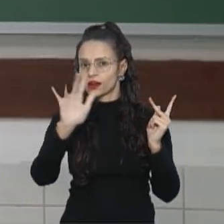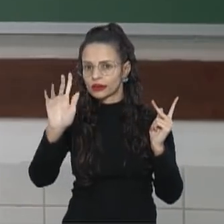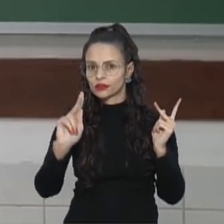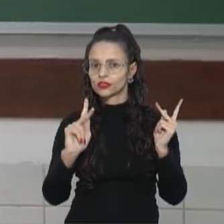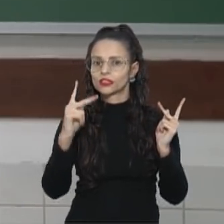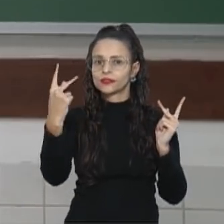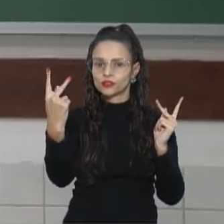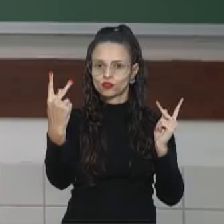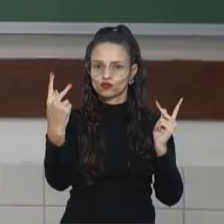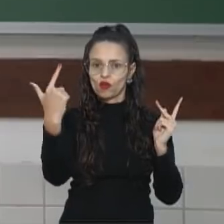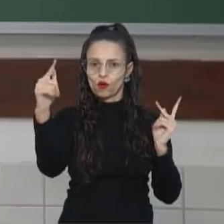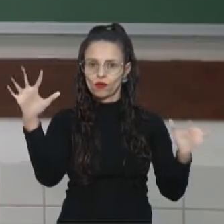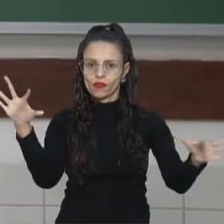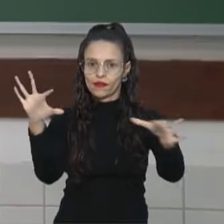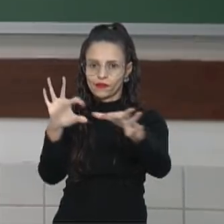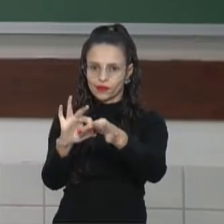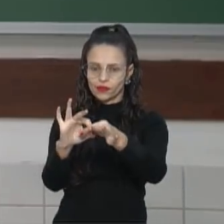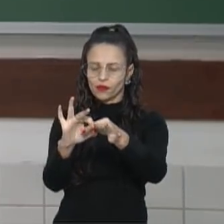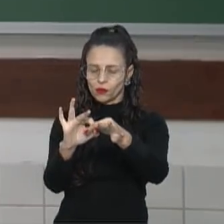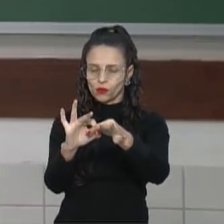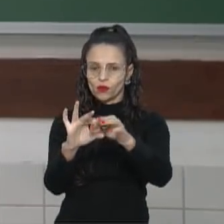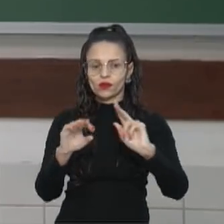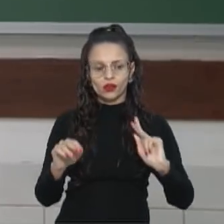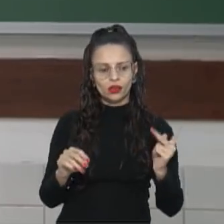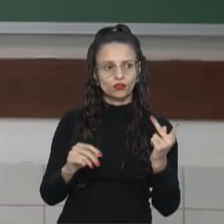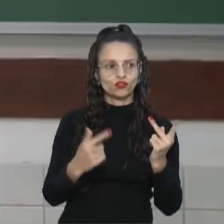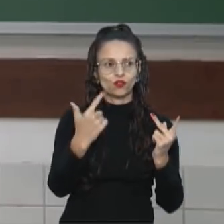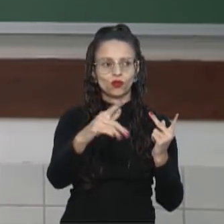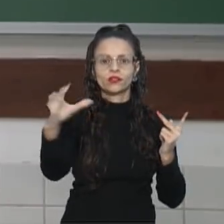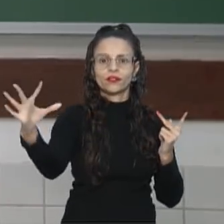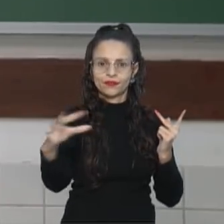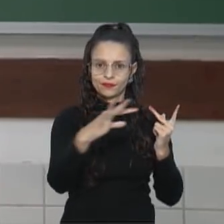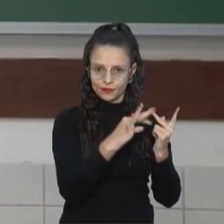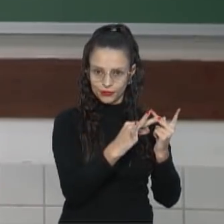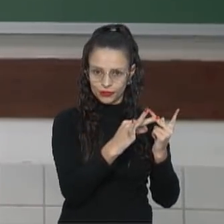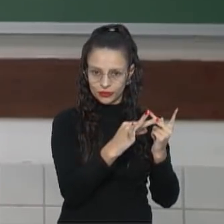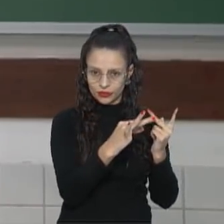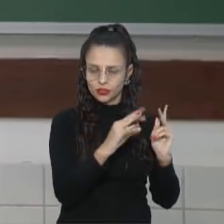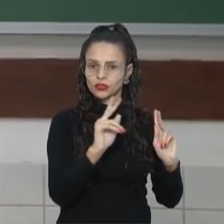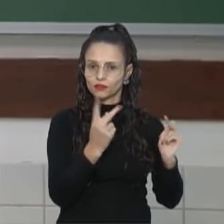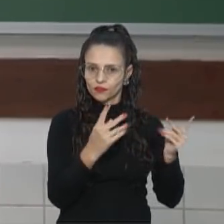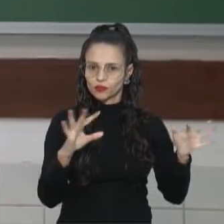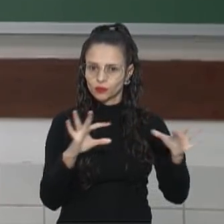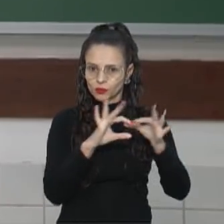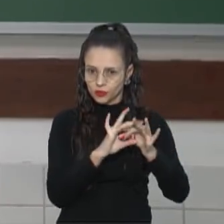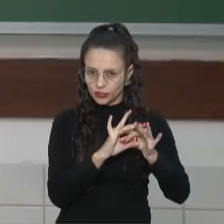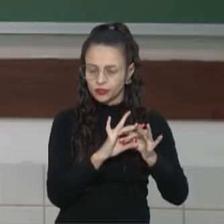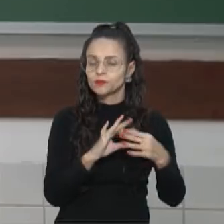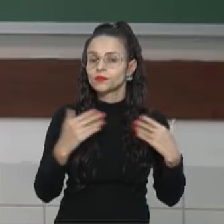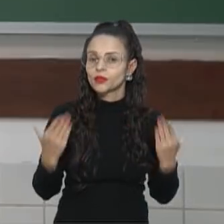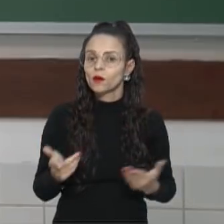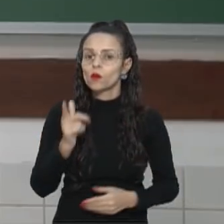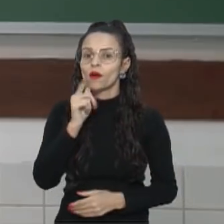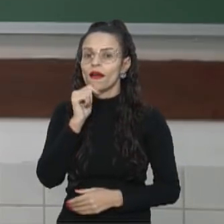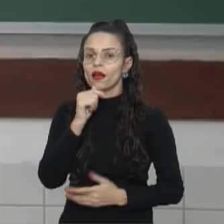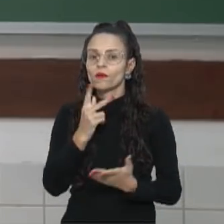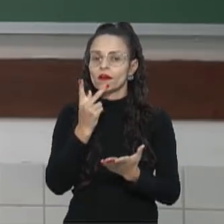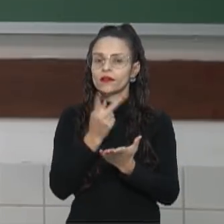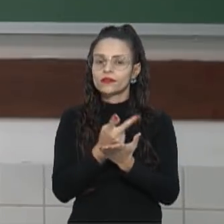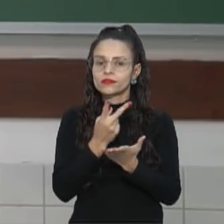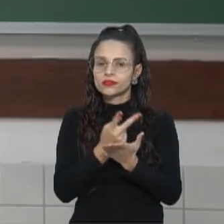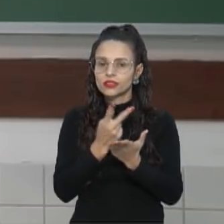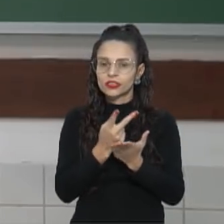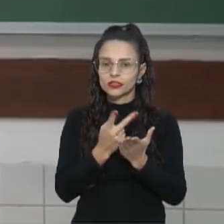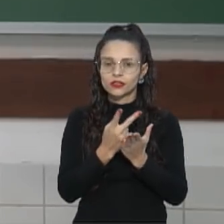para outra molécula de água, e hidrogênio de outra molécula de água vem para essa. Então a água está o tempo todo